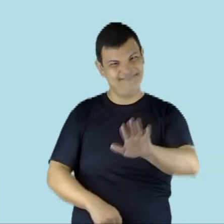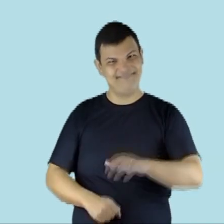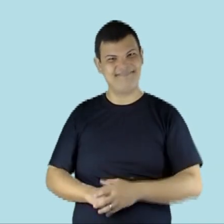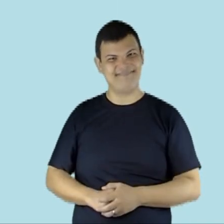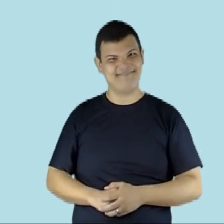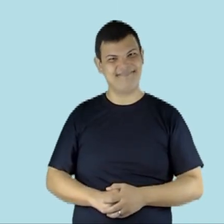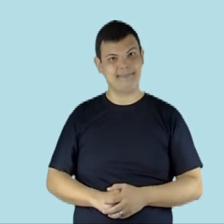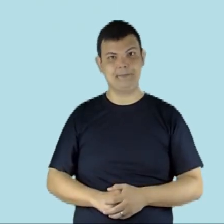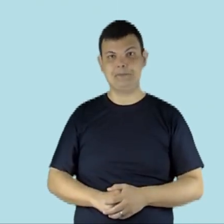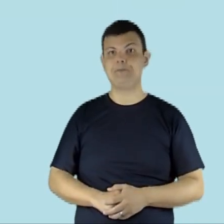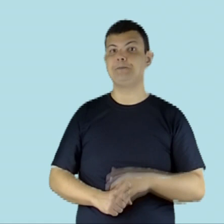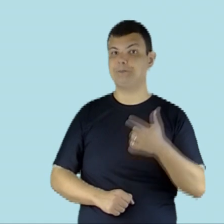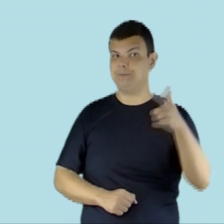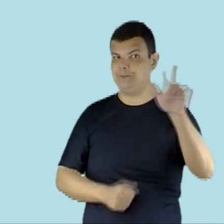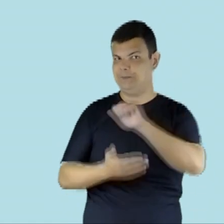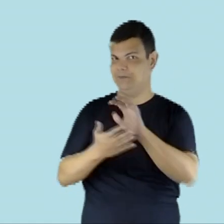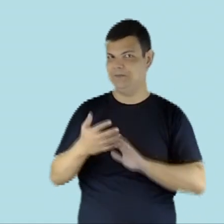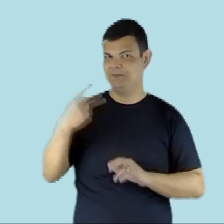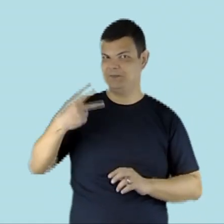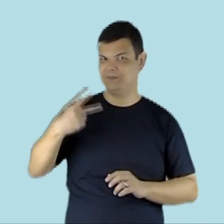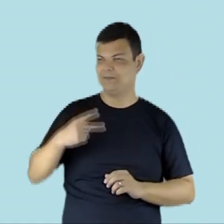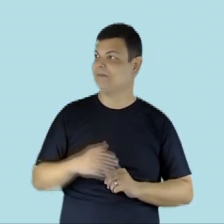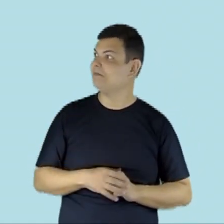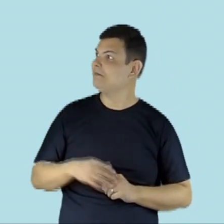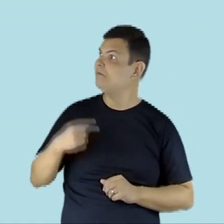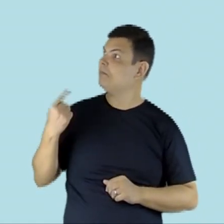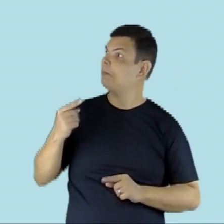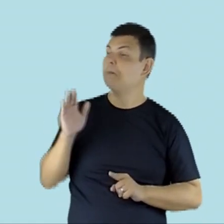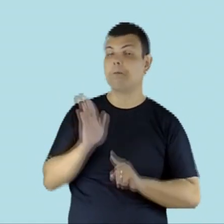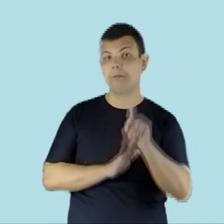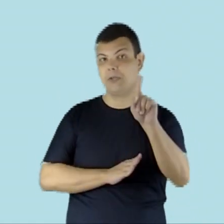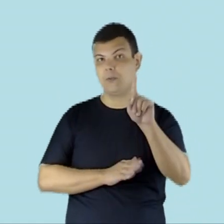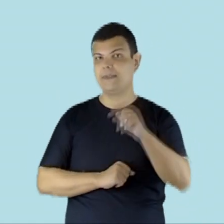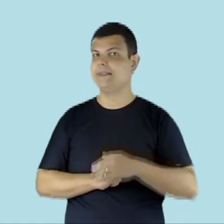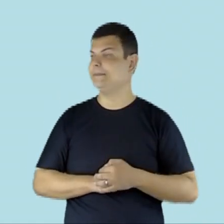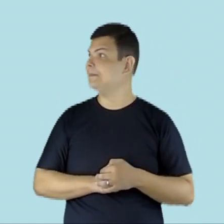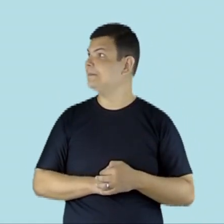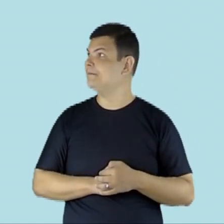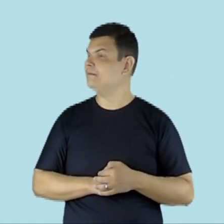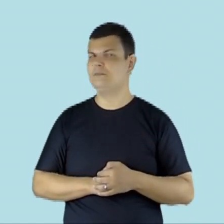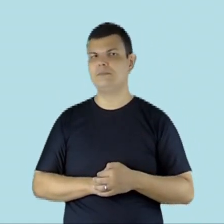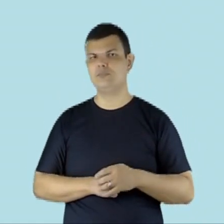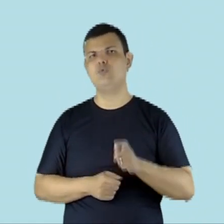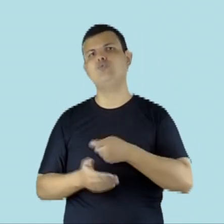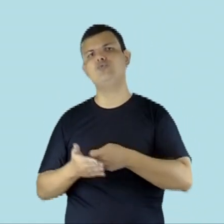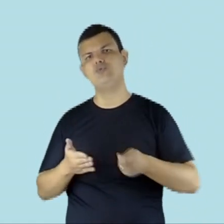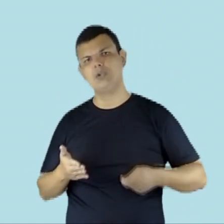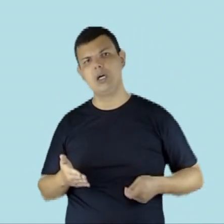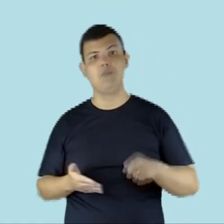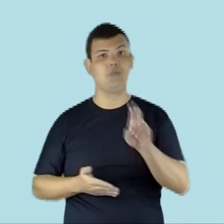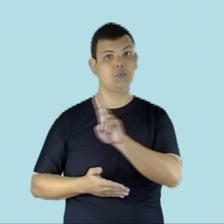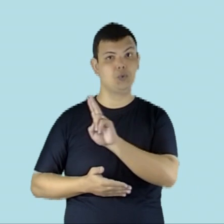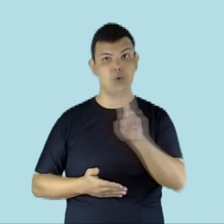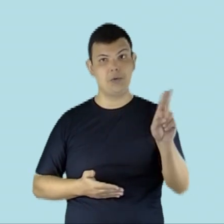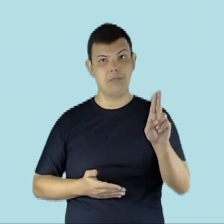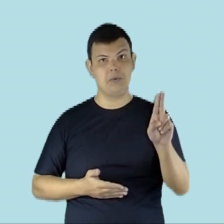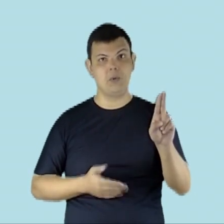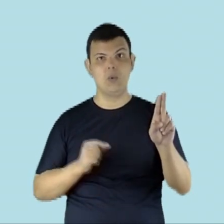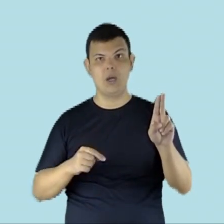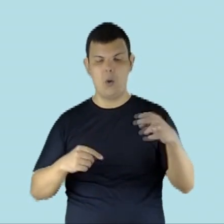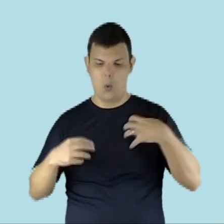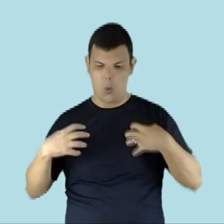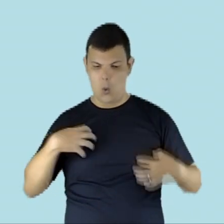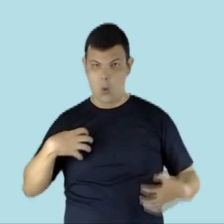para a atividade 2. Primeira questão da atividade diz assim: escreva o nome do ou